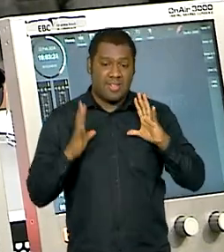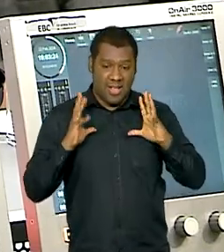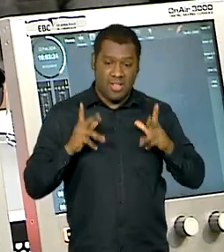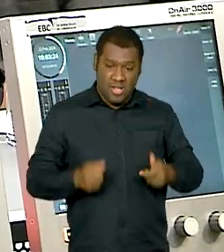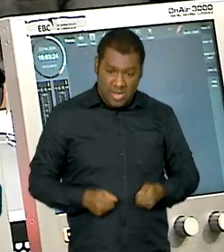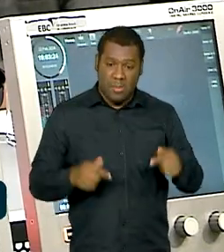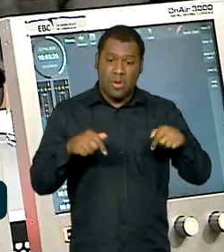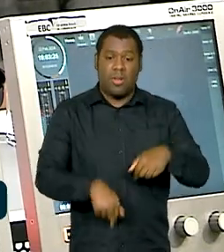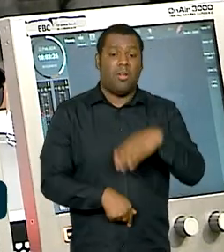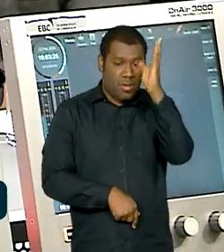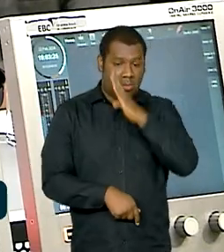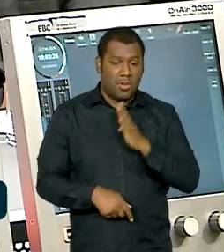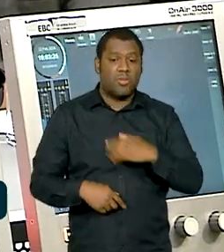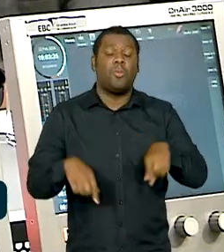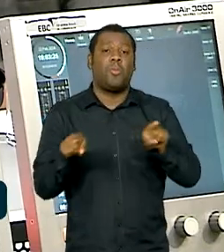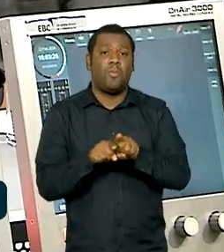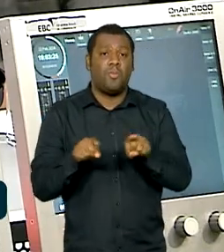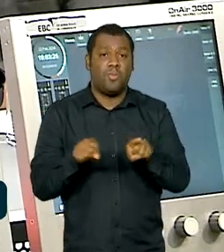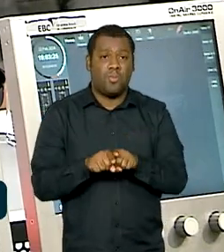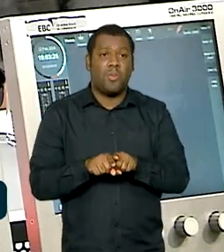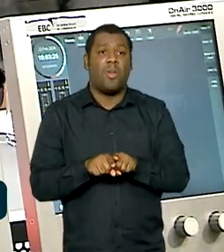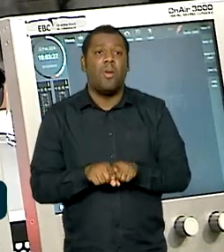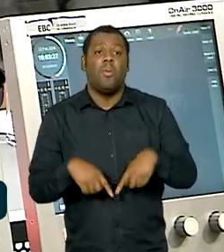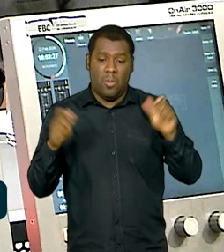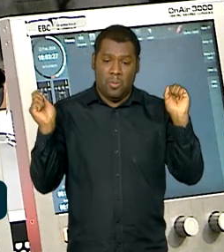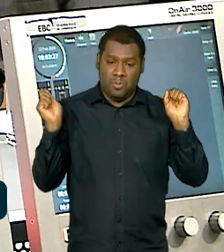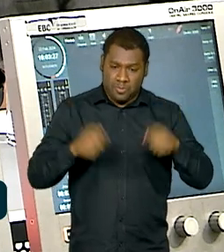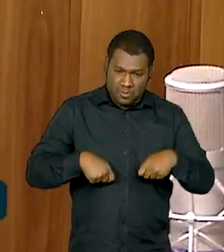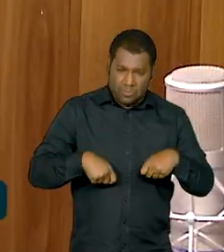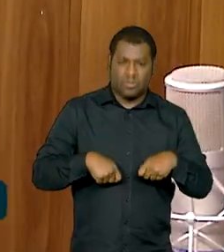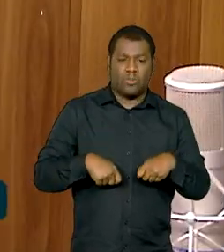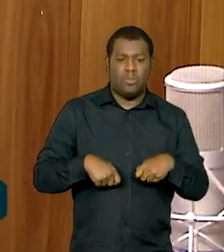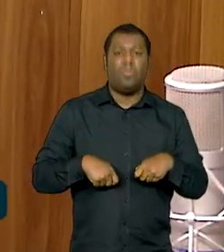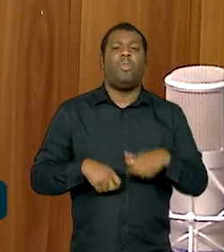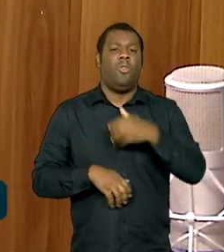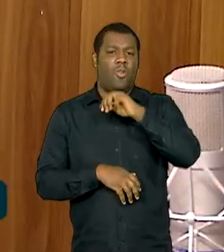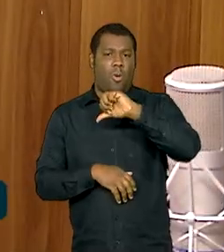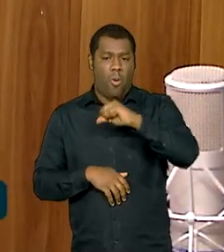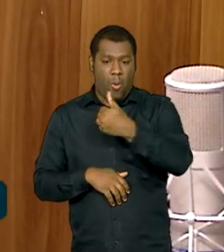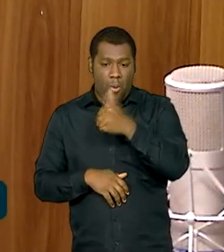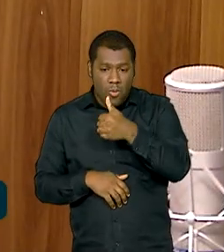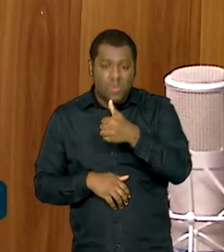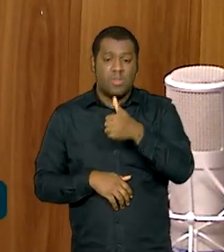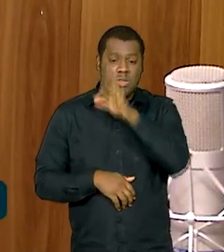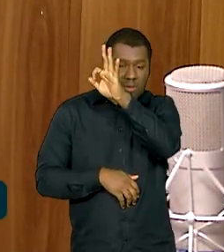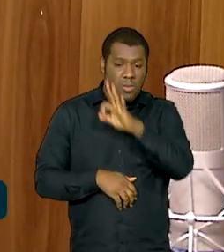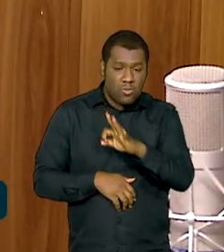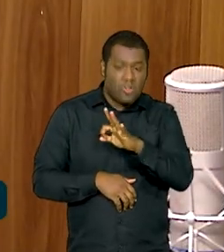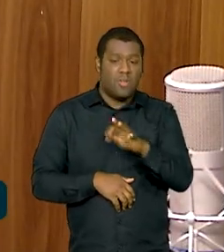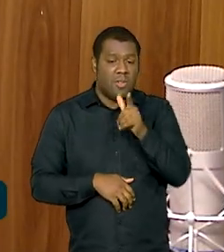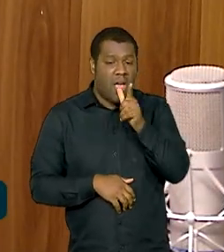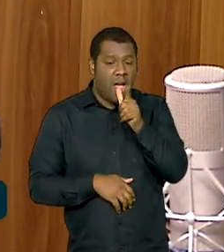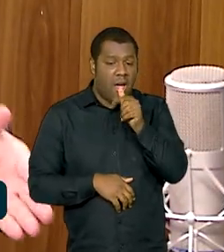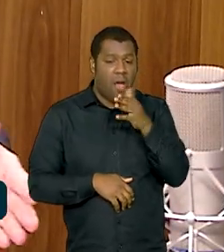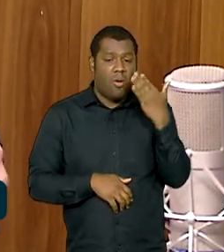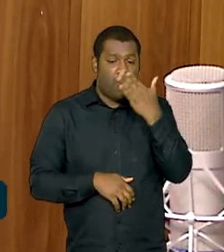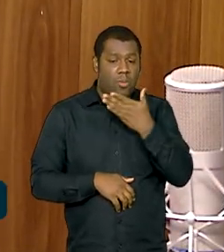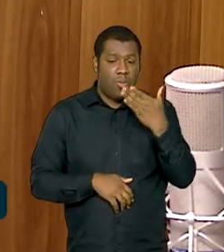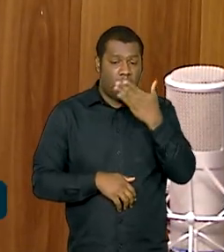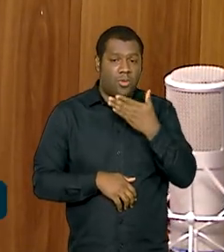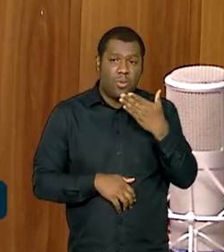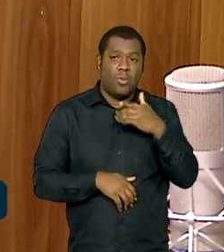renovável muito em consequência das nossas potencialidades naturais nós temos 11% da água doce do planeta então nós temos as